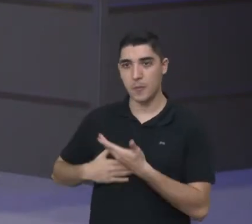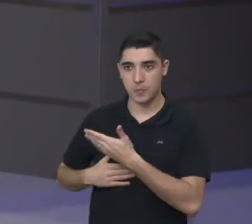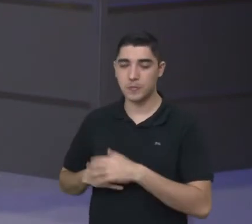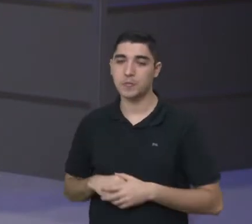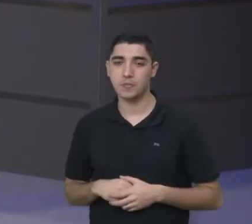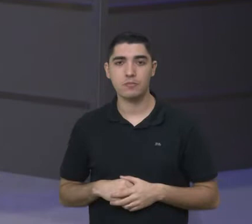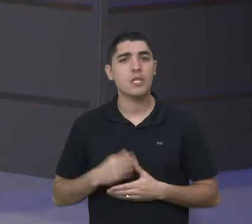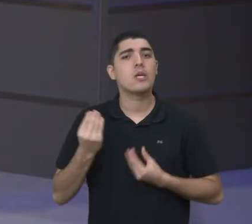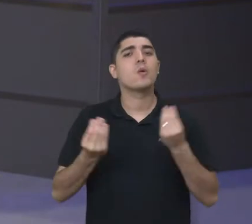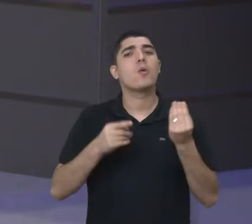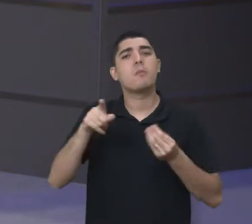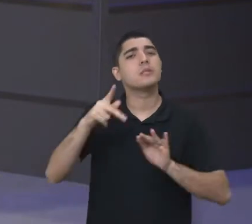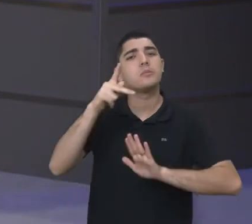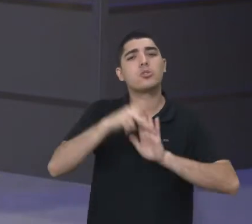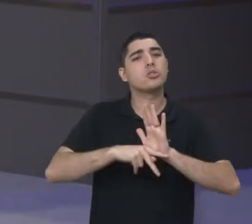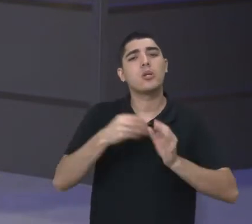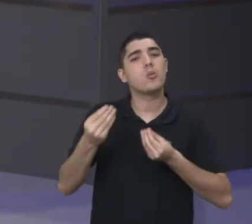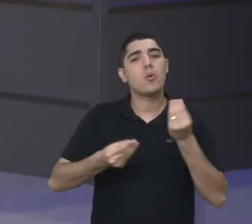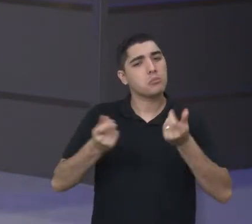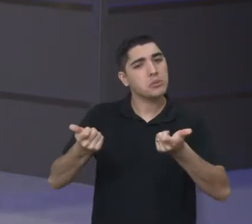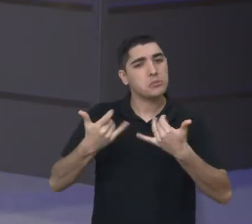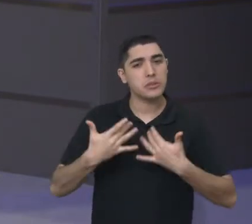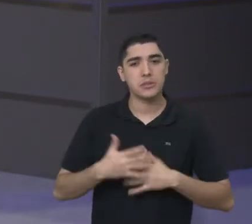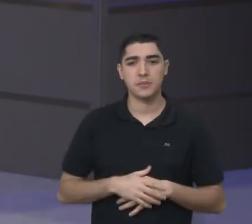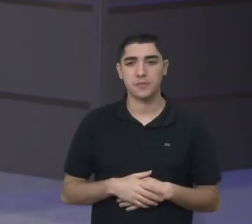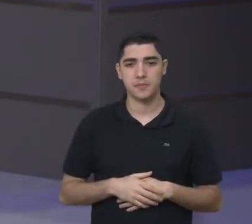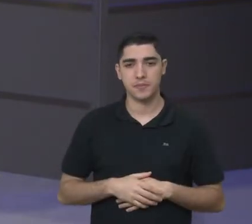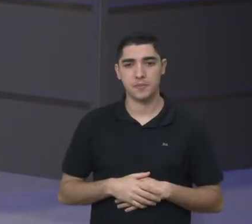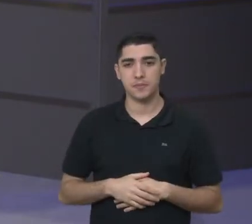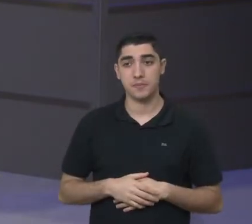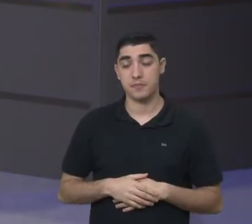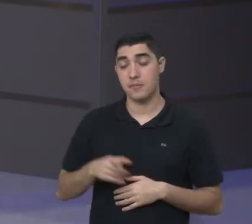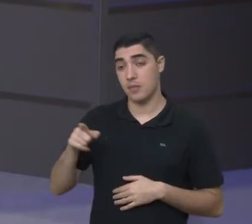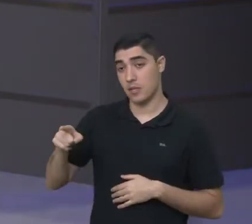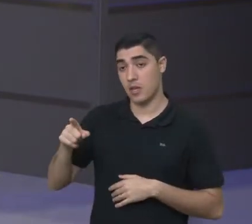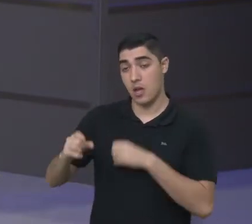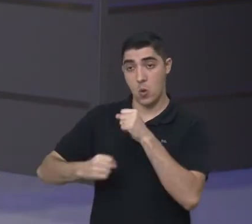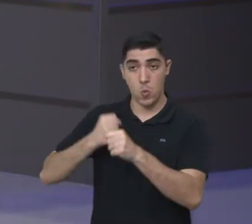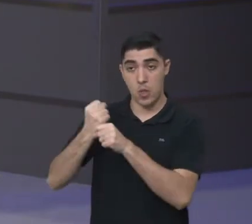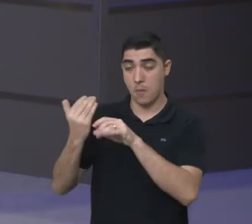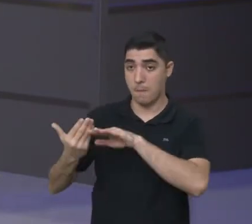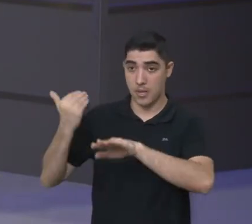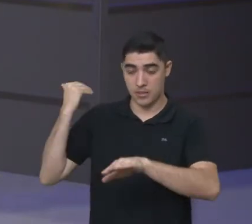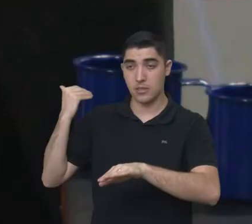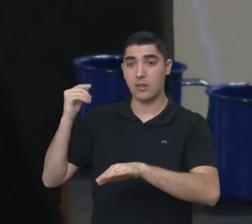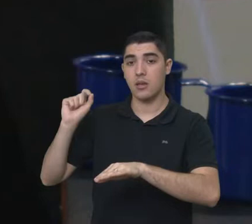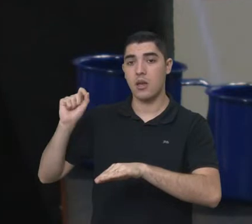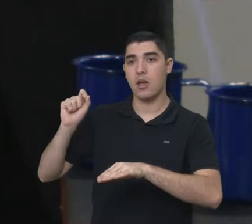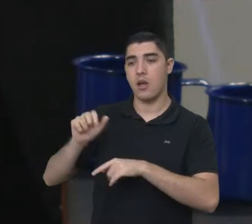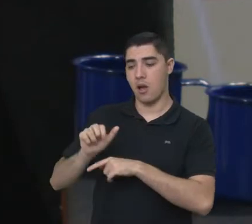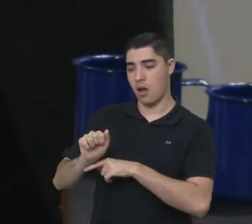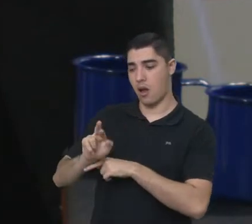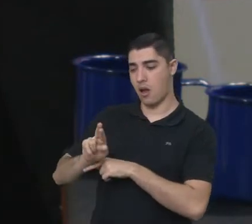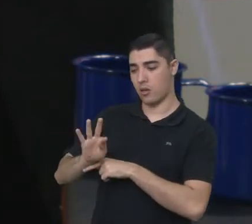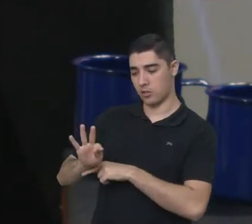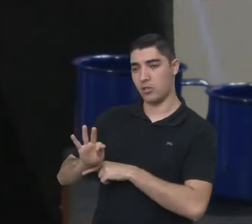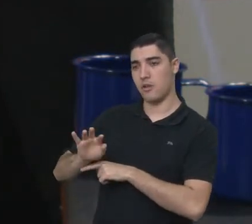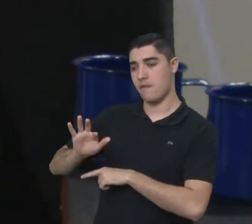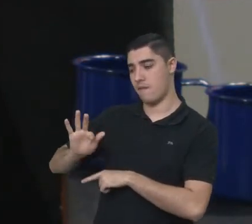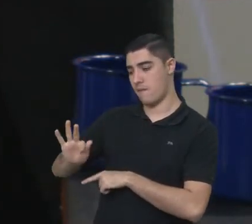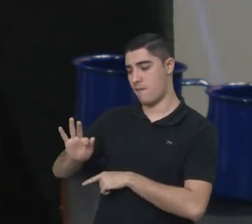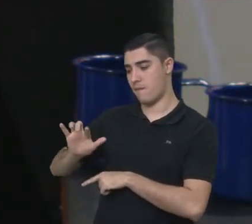meus. Explica pra gente como é que foi esse projeto aí. Aconteceu ano passado, Sim. Chamou Art of Love.